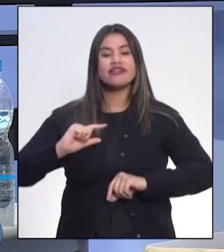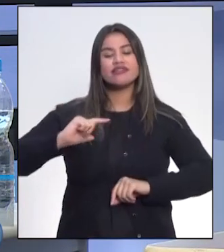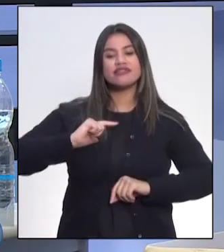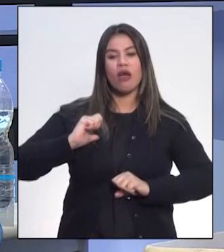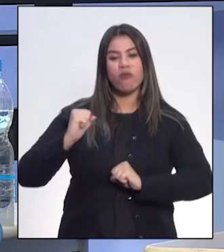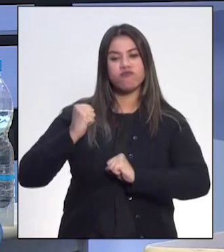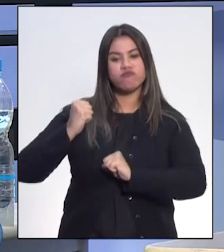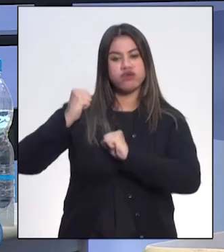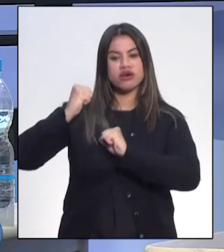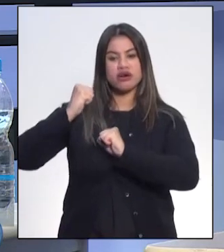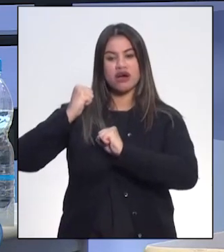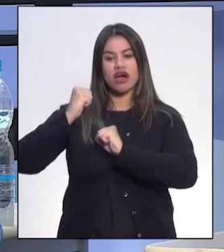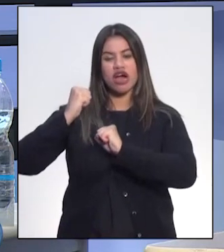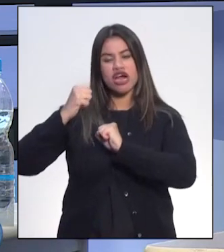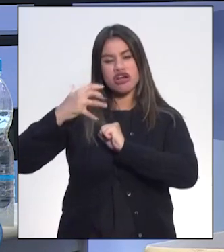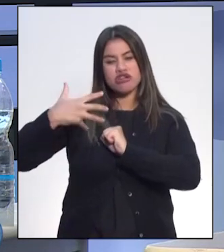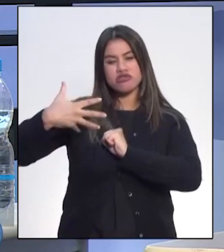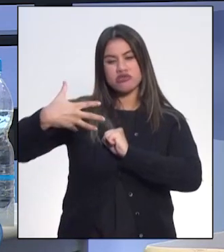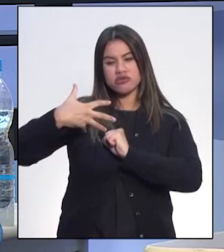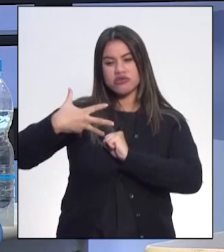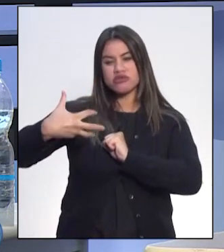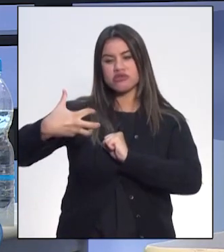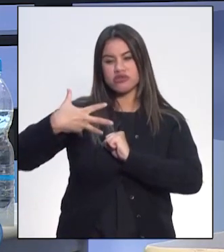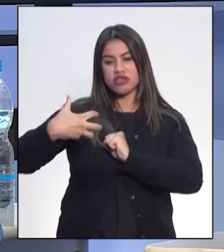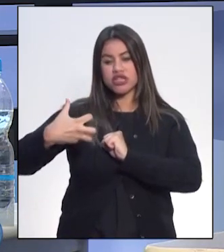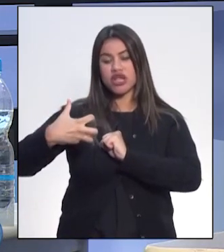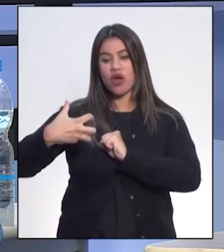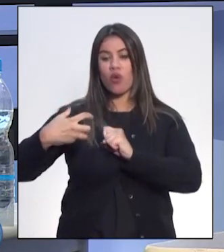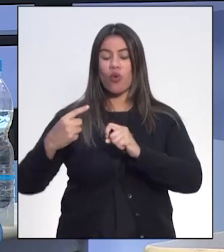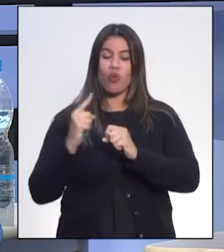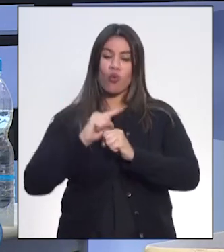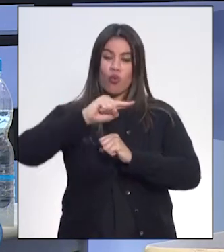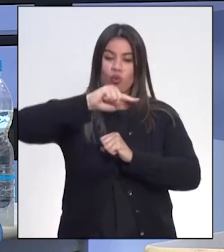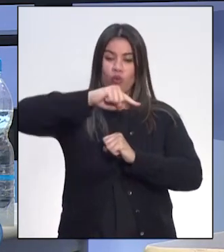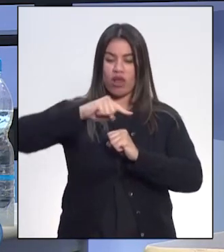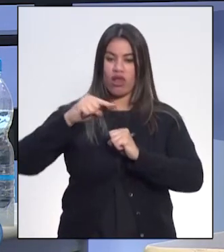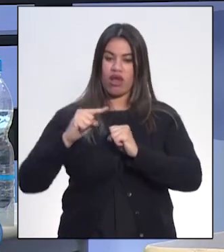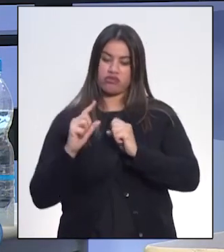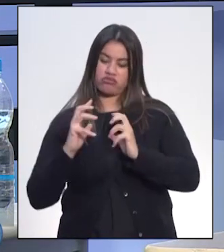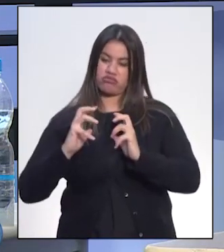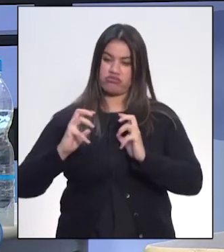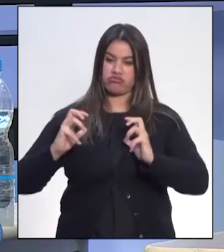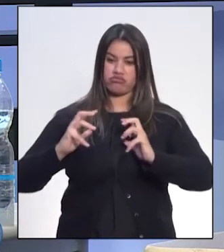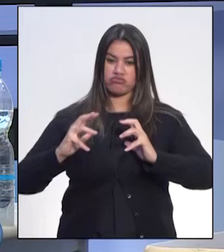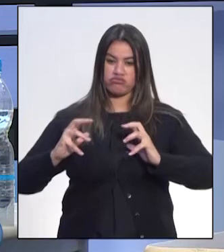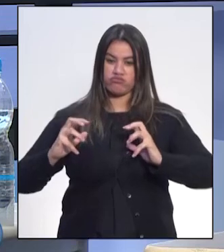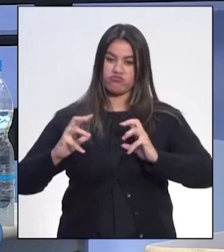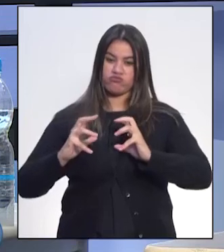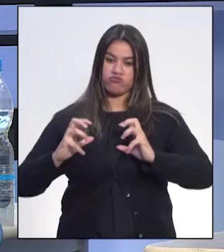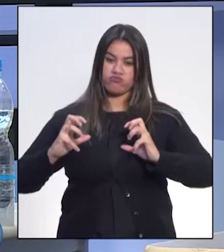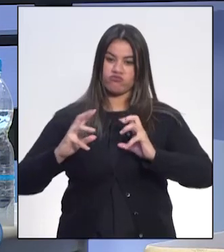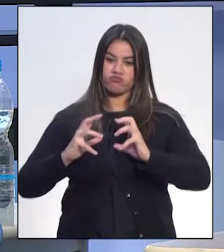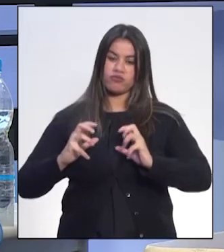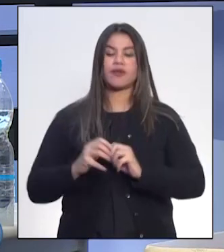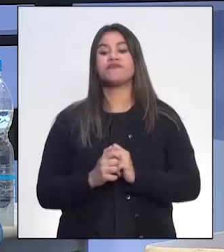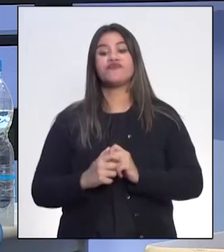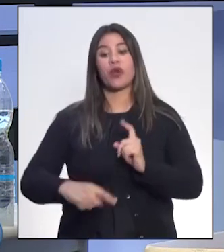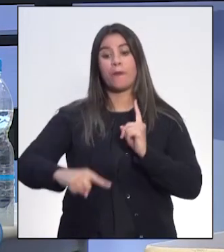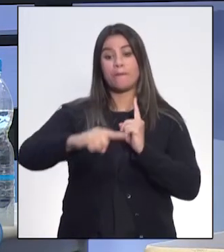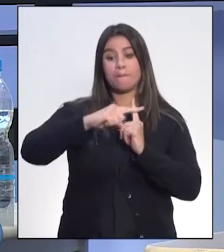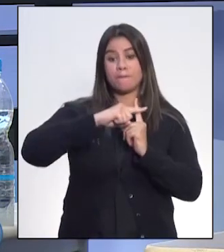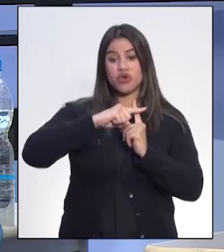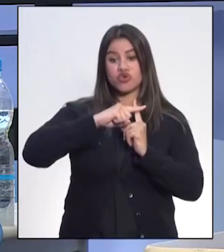força de atração para o outro elétron maior. Então, ele vai atrair o elétron para ele. Então, vamos lá.